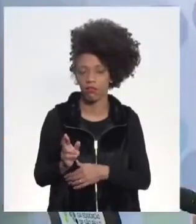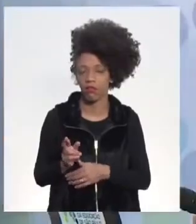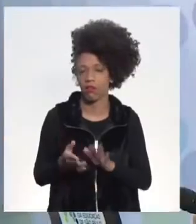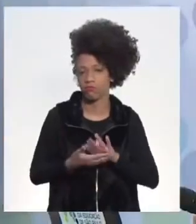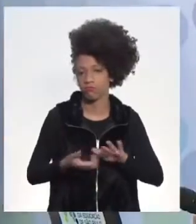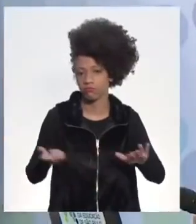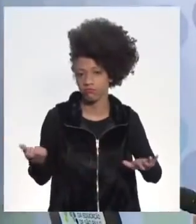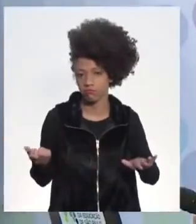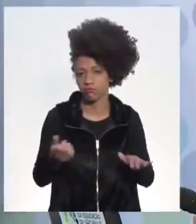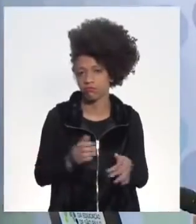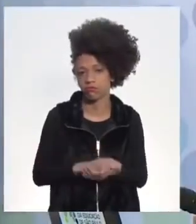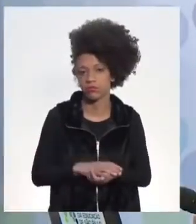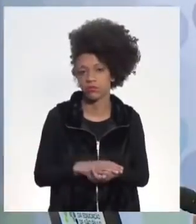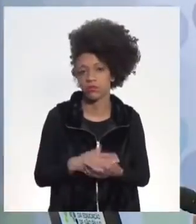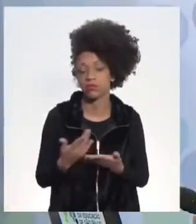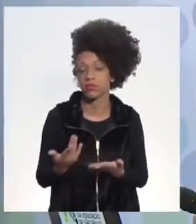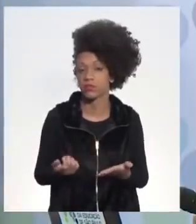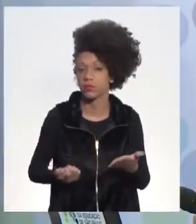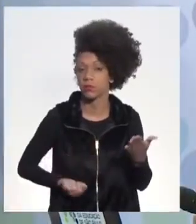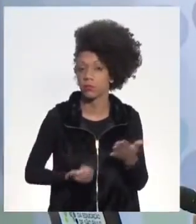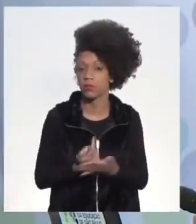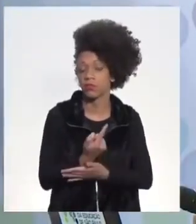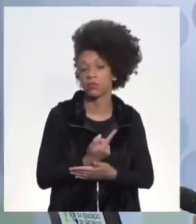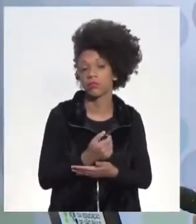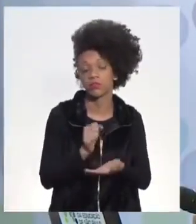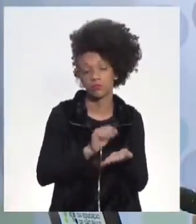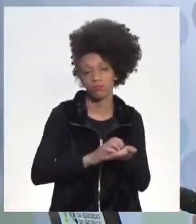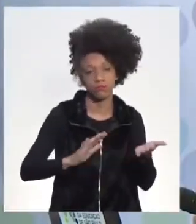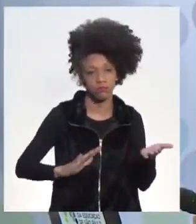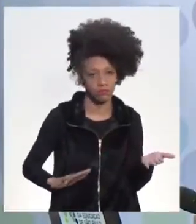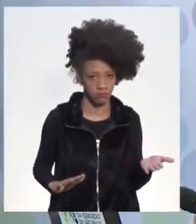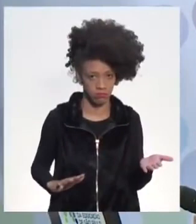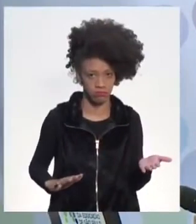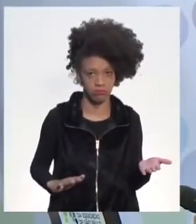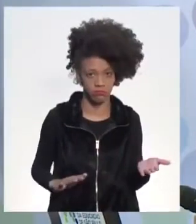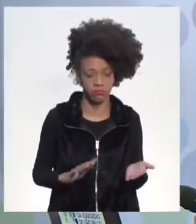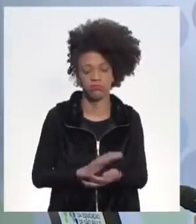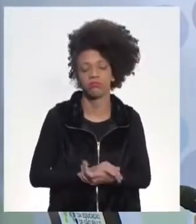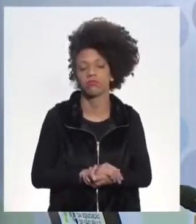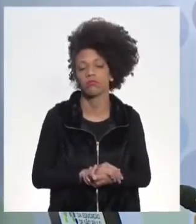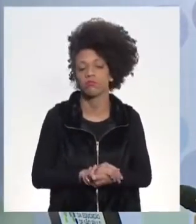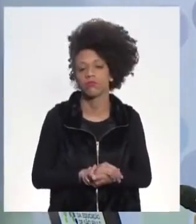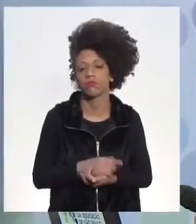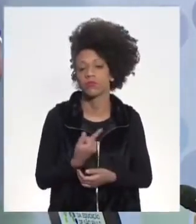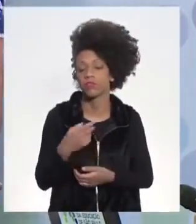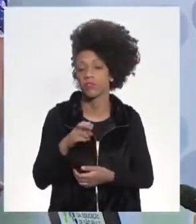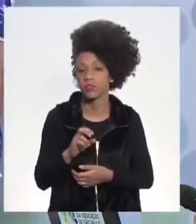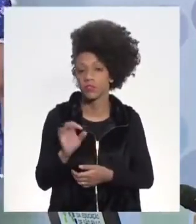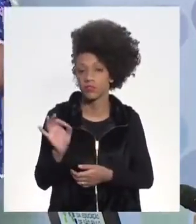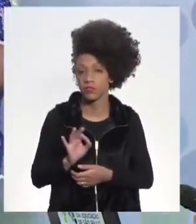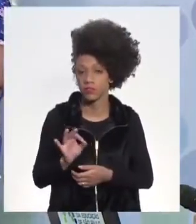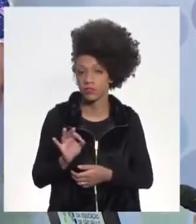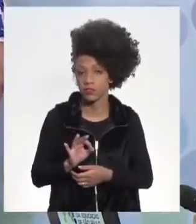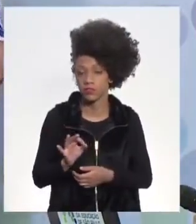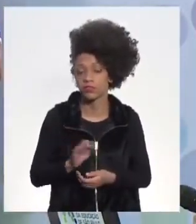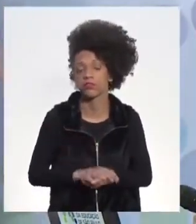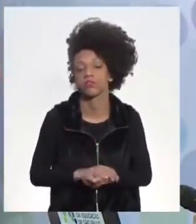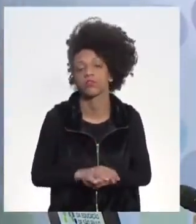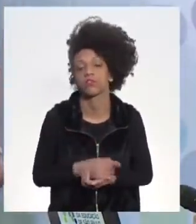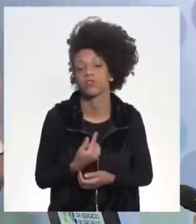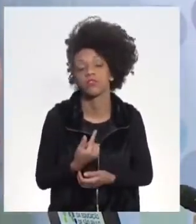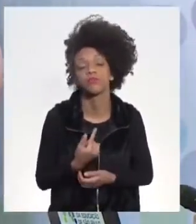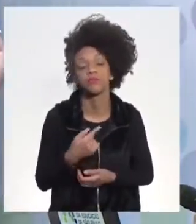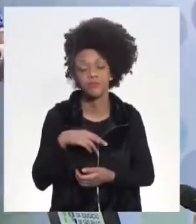Isso é no pagamento do boleto. Com boleto, R$ 15 de desconto. No cartão de